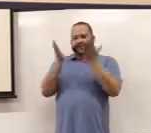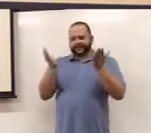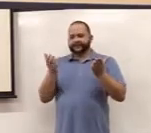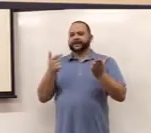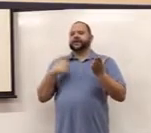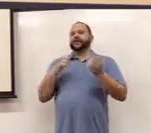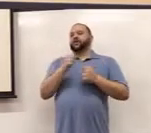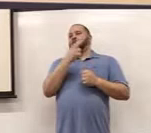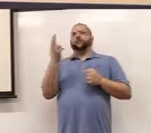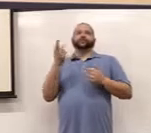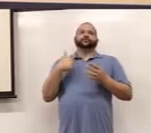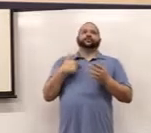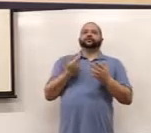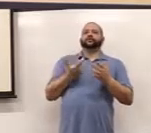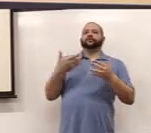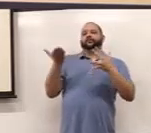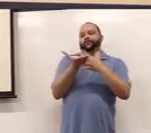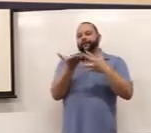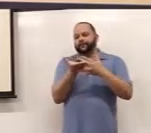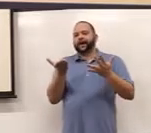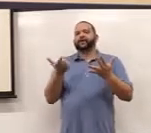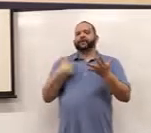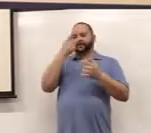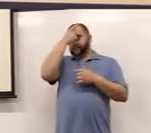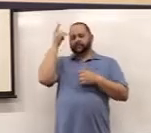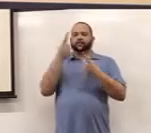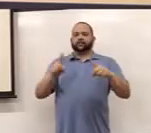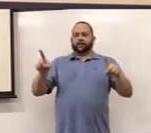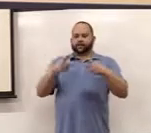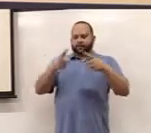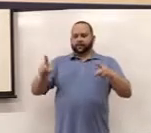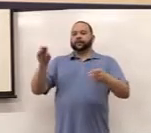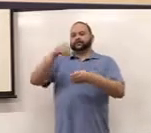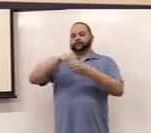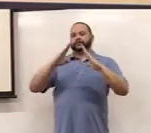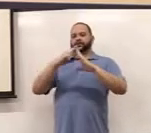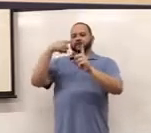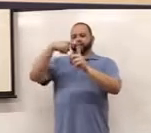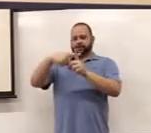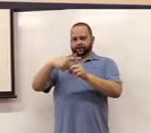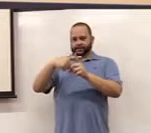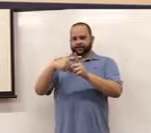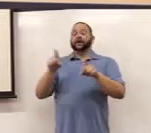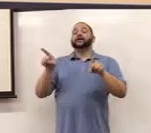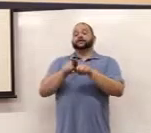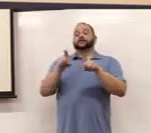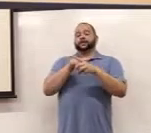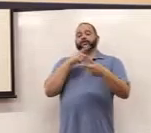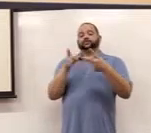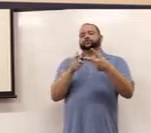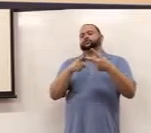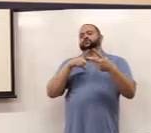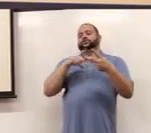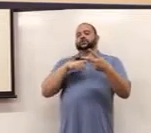uma parte e outra, né? Uma atividade que ia acontecer, o pessoal tocava isso. E a sonata da câmara, que é numa reunião de amigos que